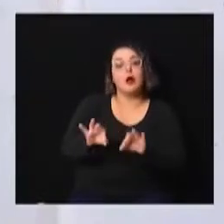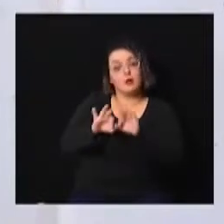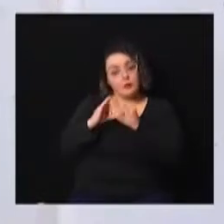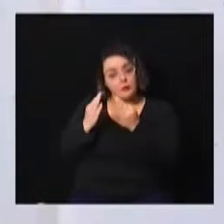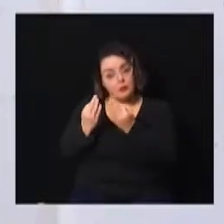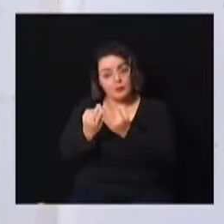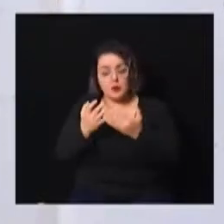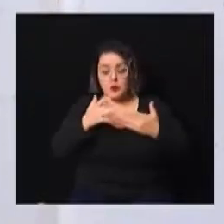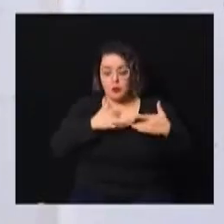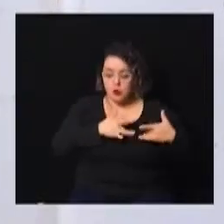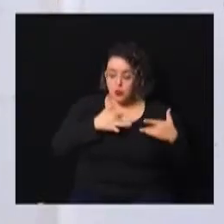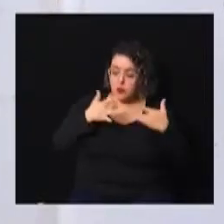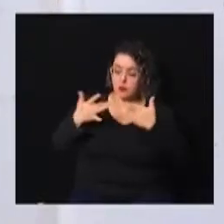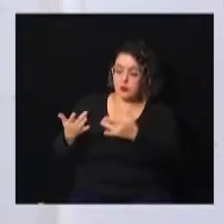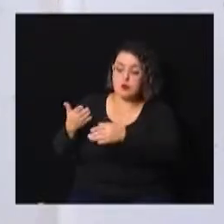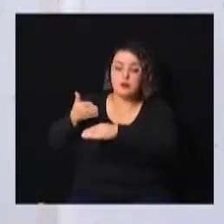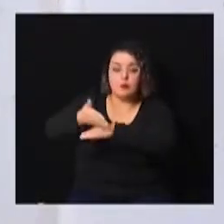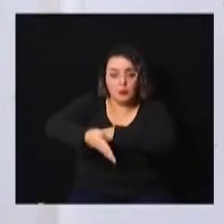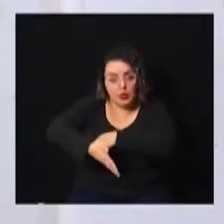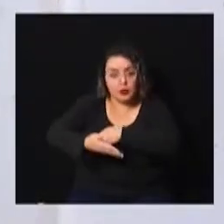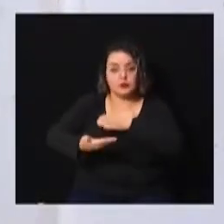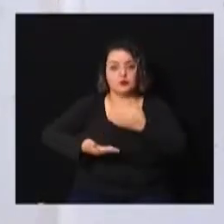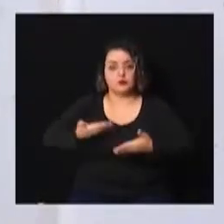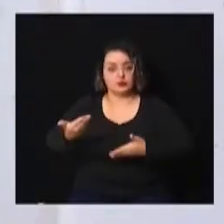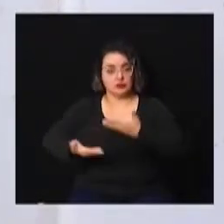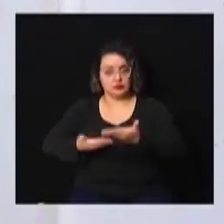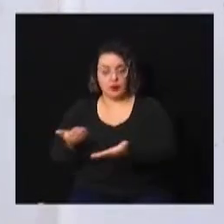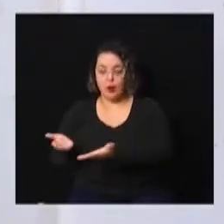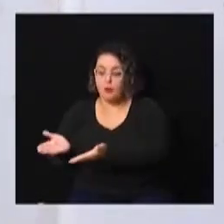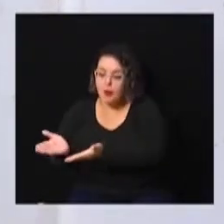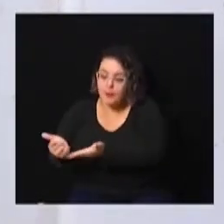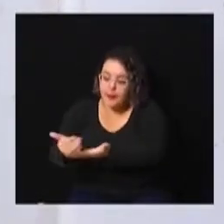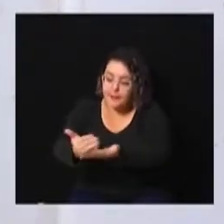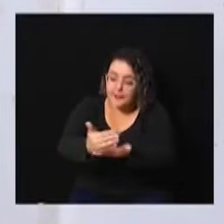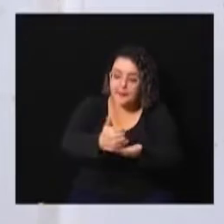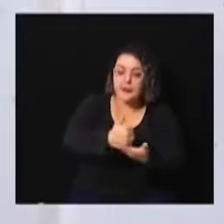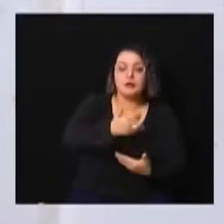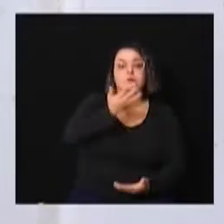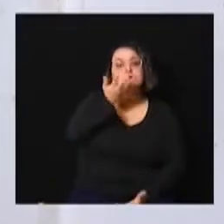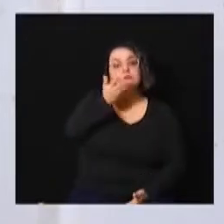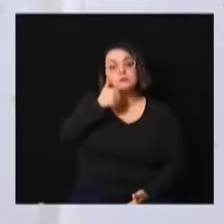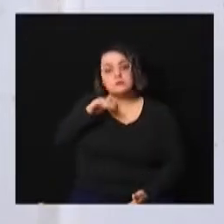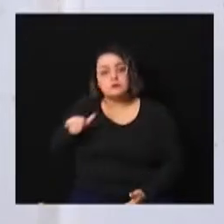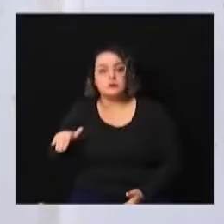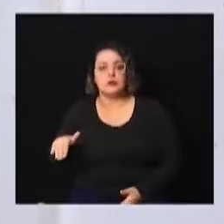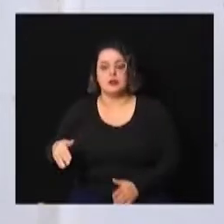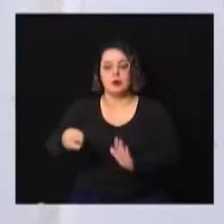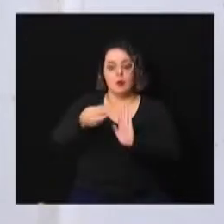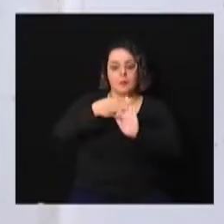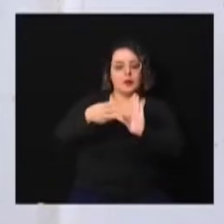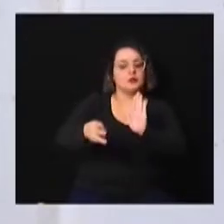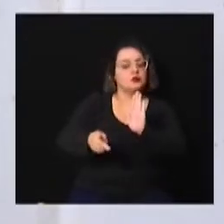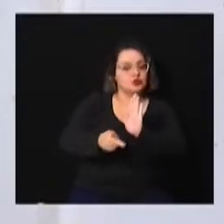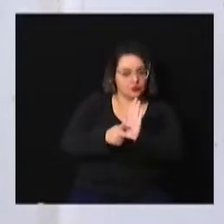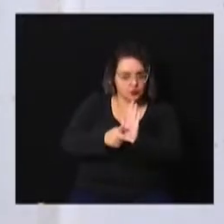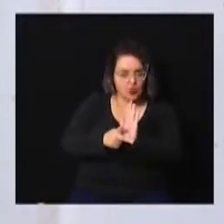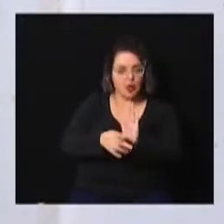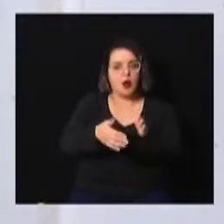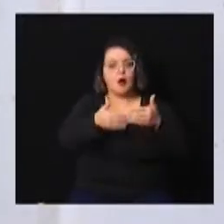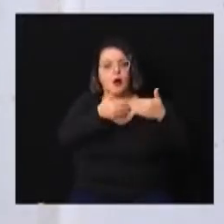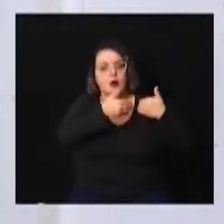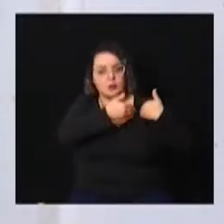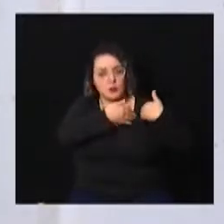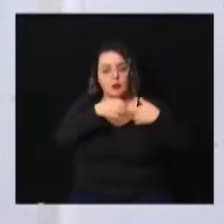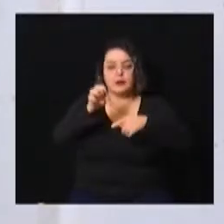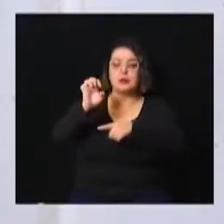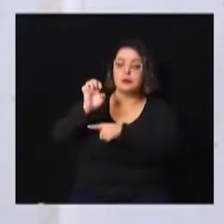né, fazer parte deste serviço e acolher crianças que estão sob medida de proteção. Então, essas crianças estão sob